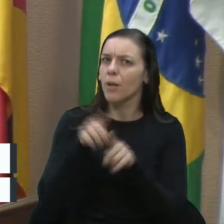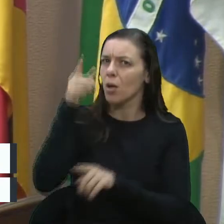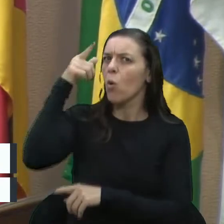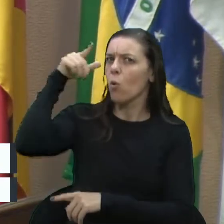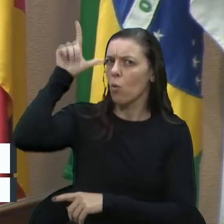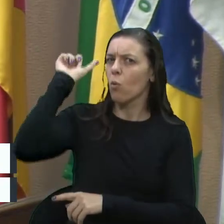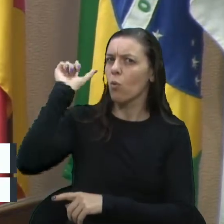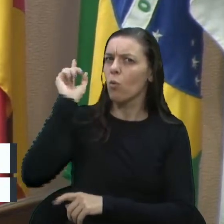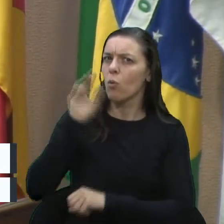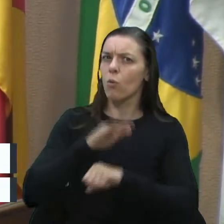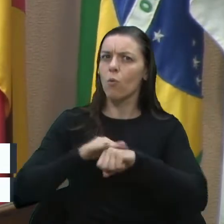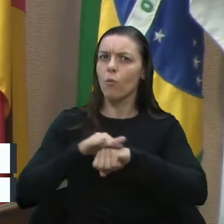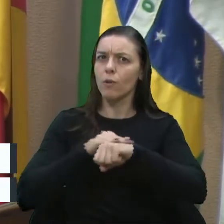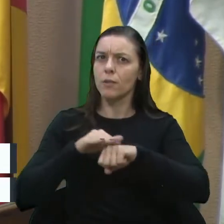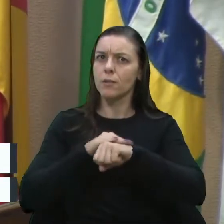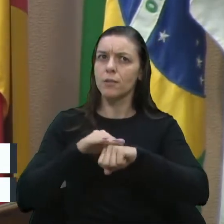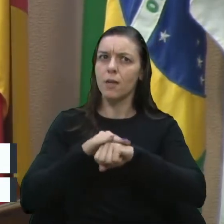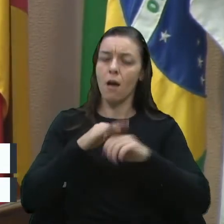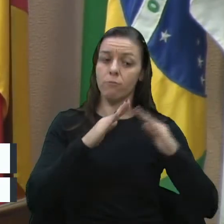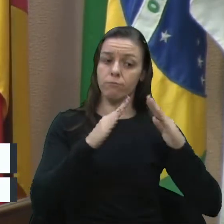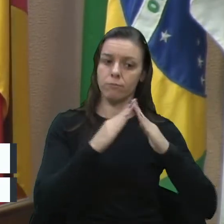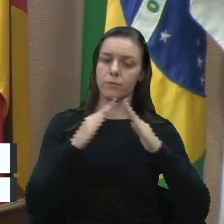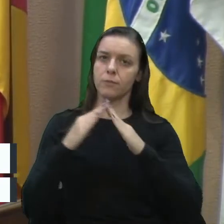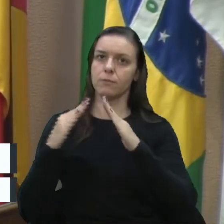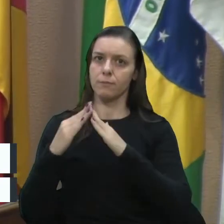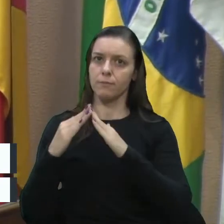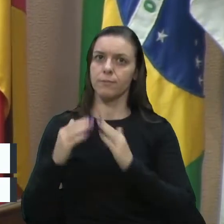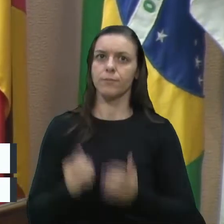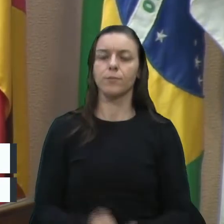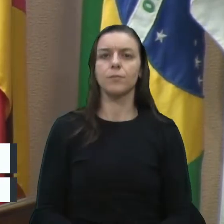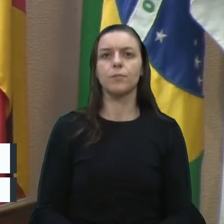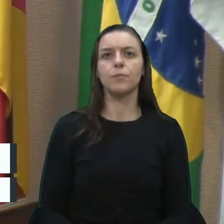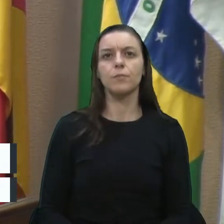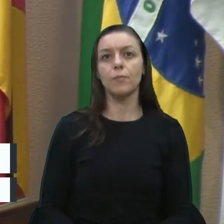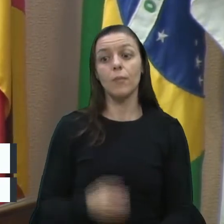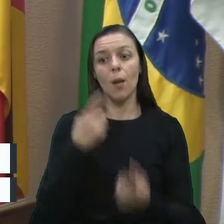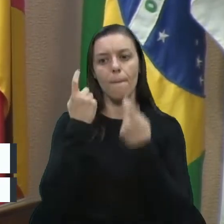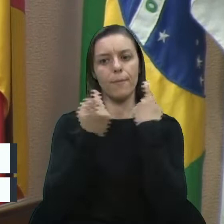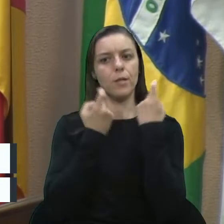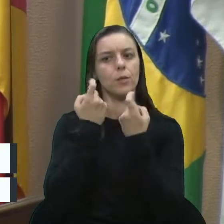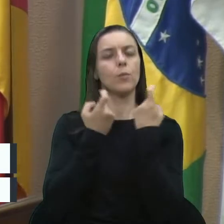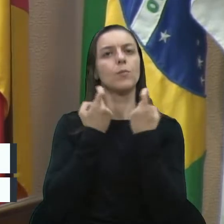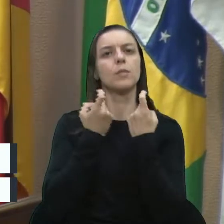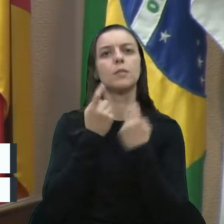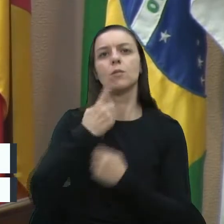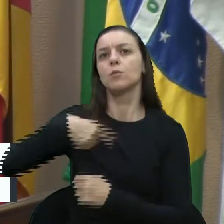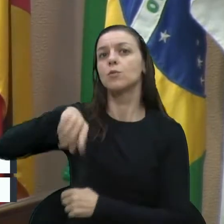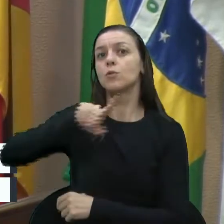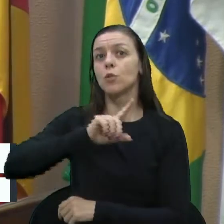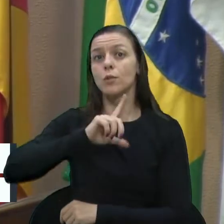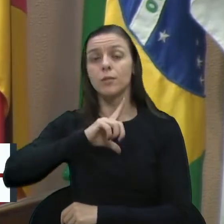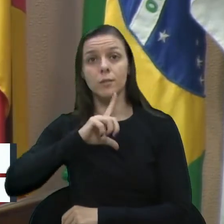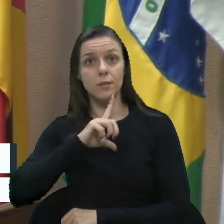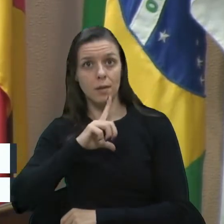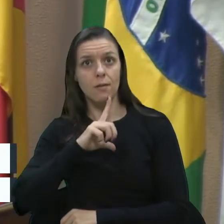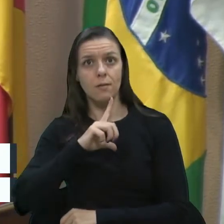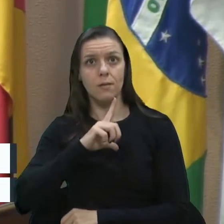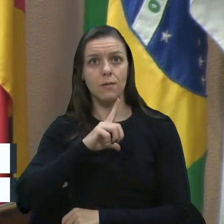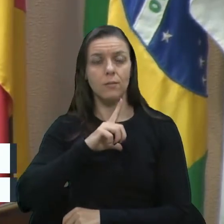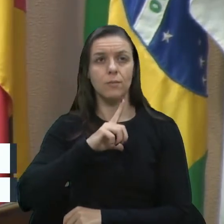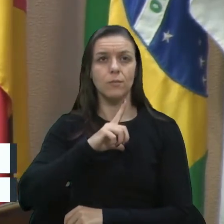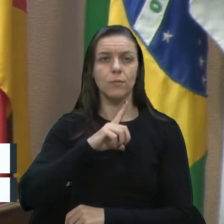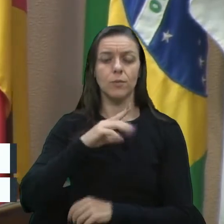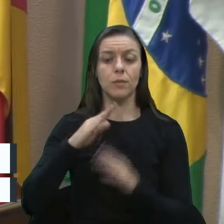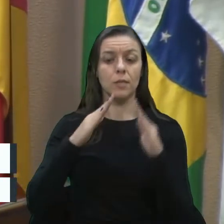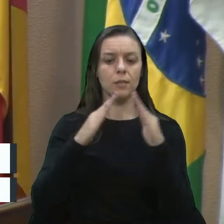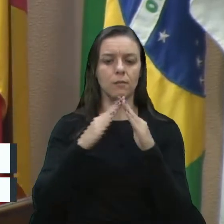das situações habitacionais. Uma parte, senhor vereador, quando possível. E a preocupação de que nós temos que ter